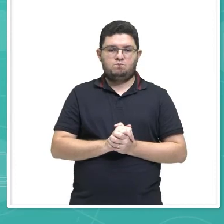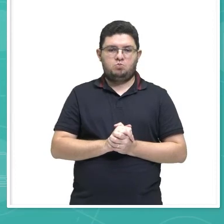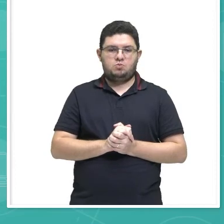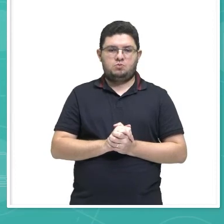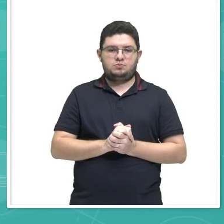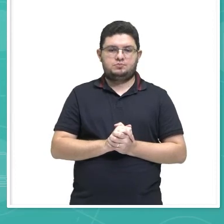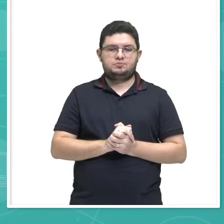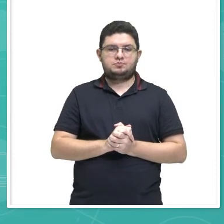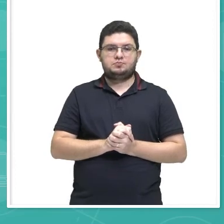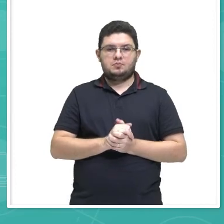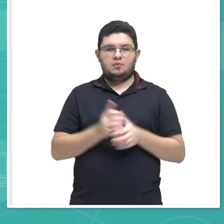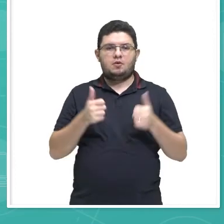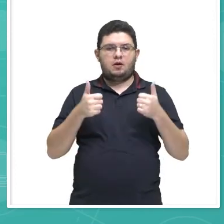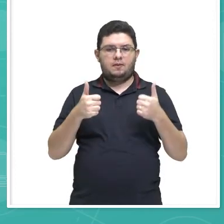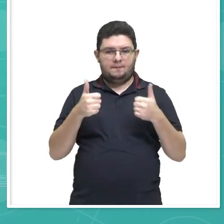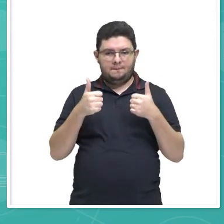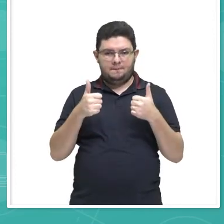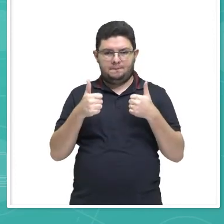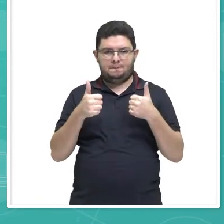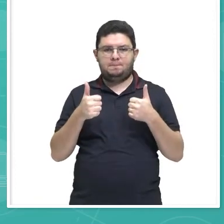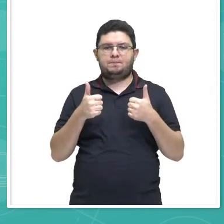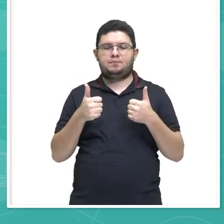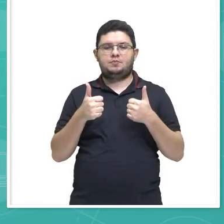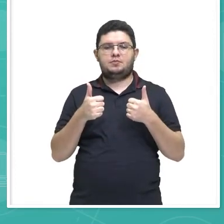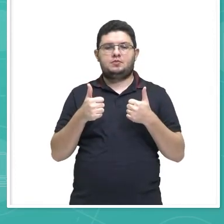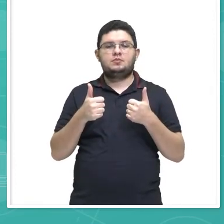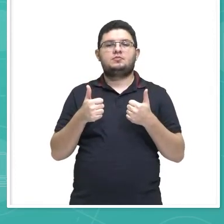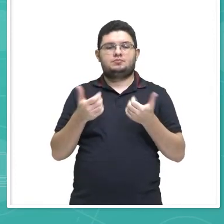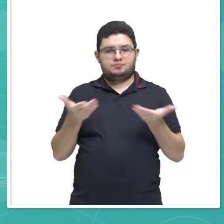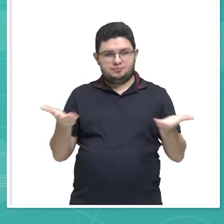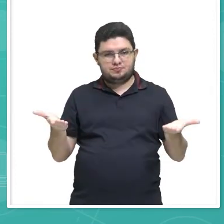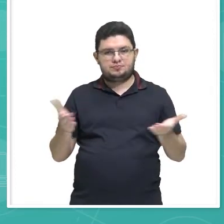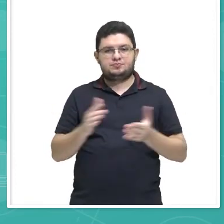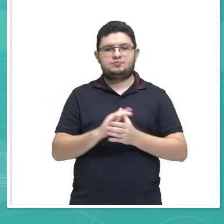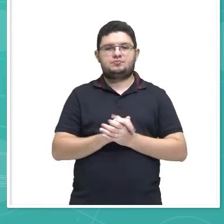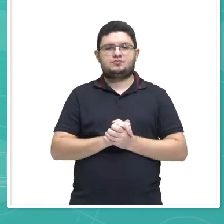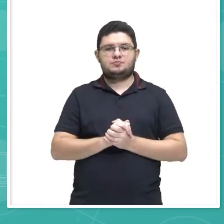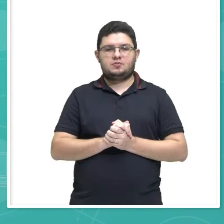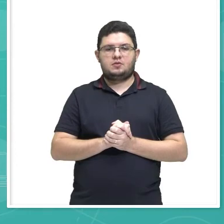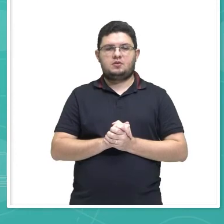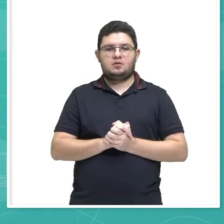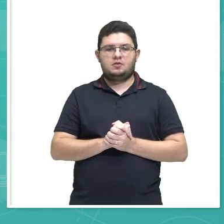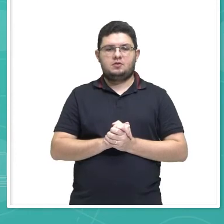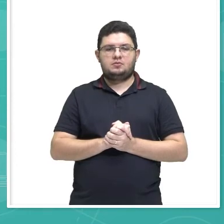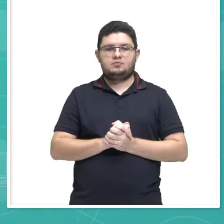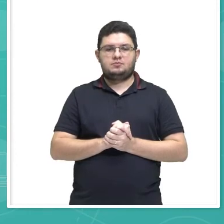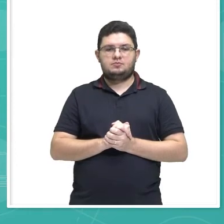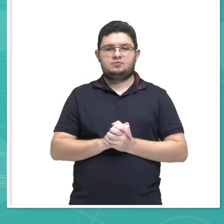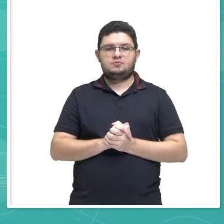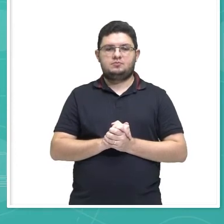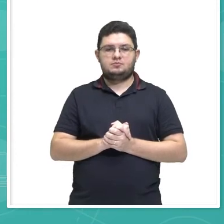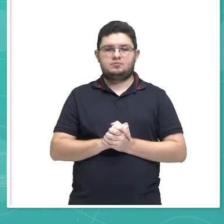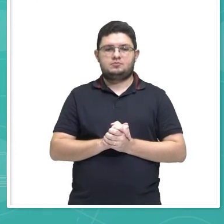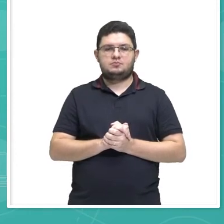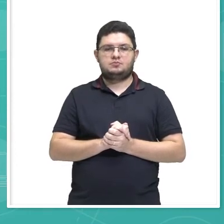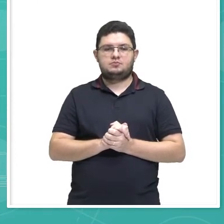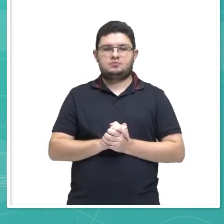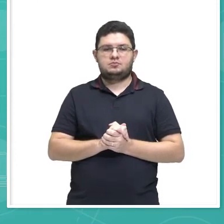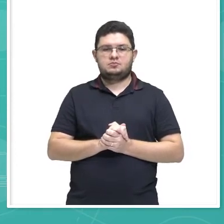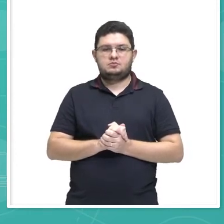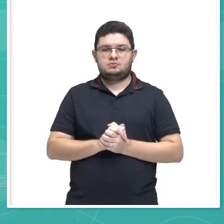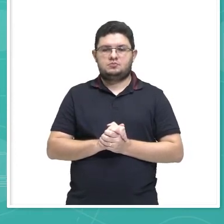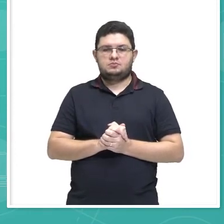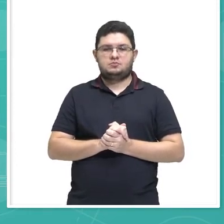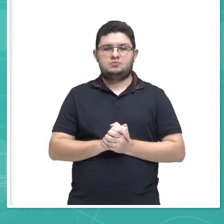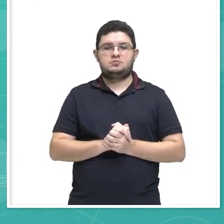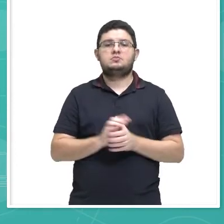Muito bem. Então é isso, pessoal. Essas são as formas, né, de rolamento que